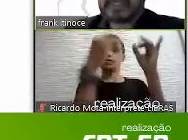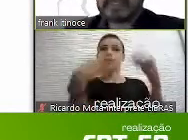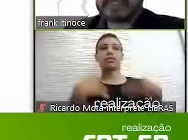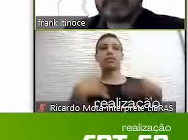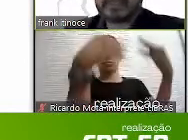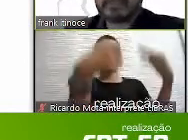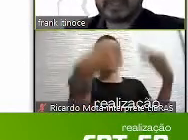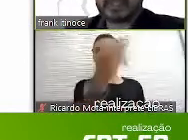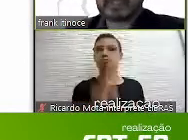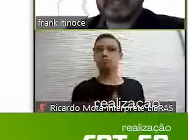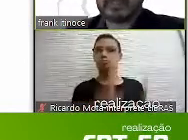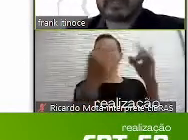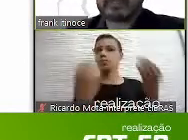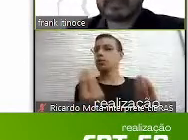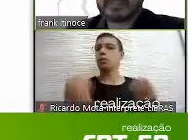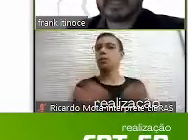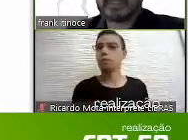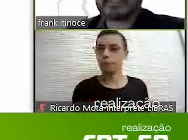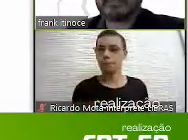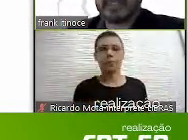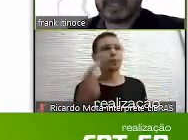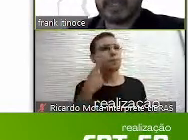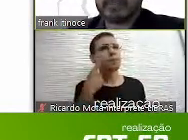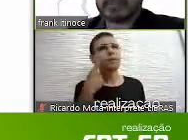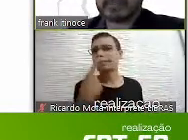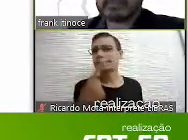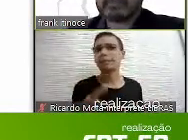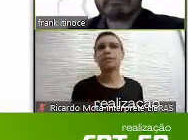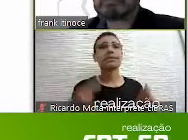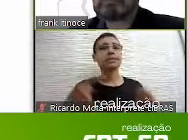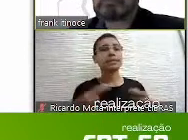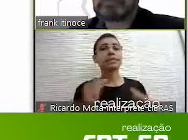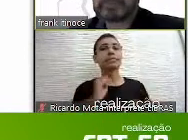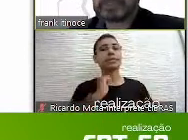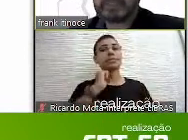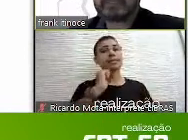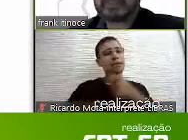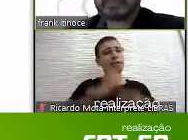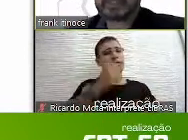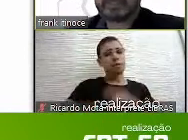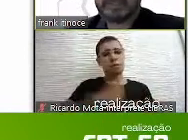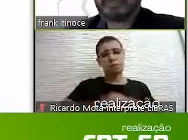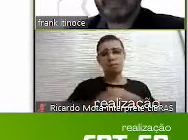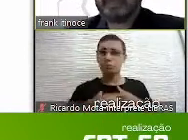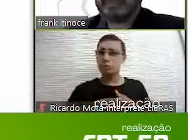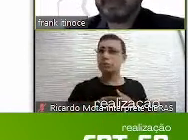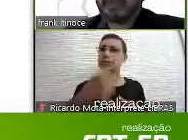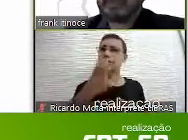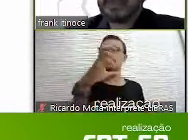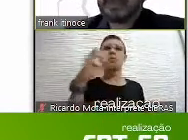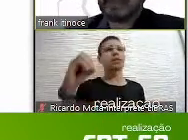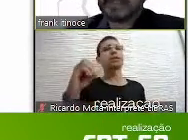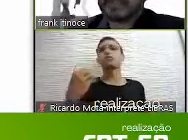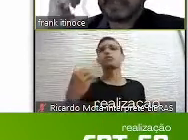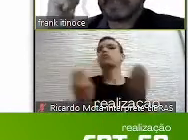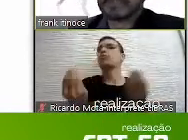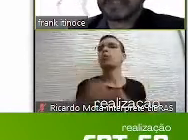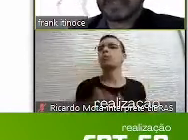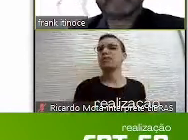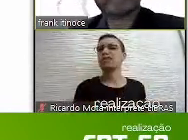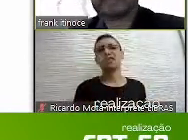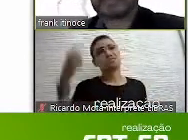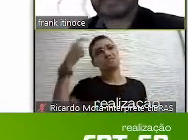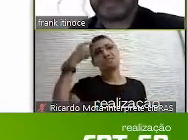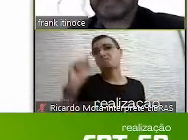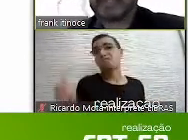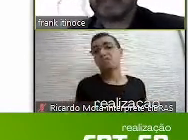Qual vai ser o sistema de proteção daqui a 50 anos? Não sei, não tem como saber. Então, quem estava 50 anos